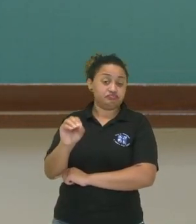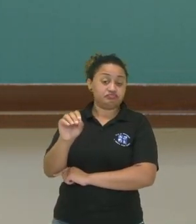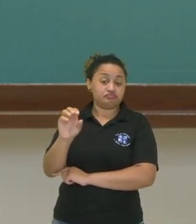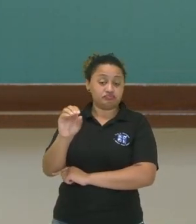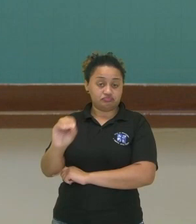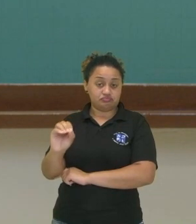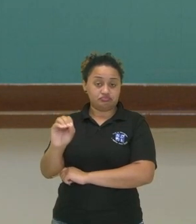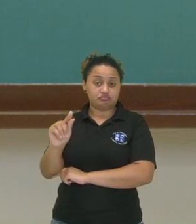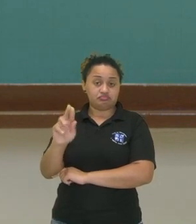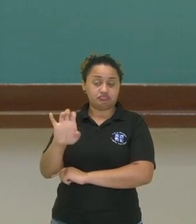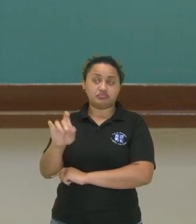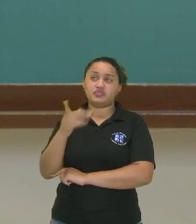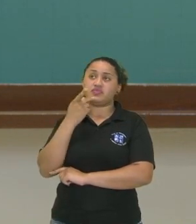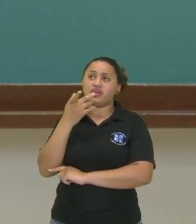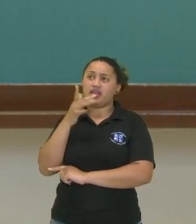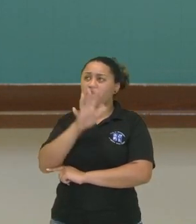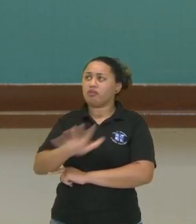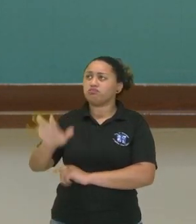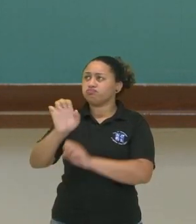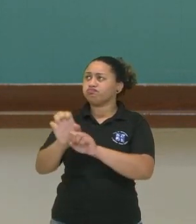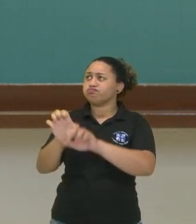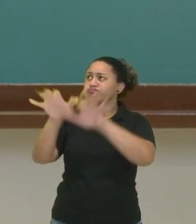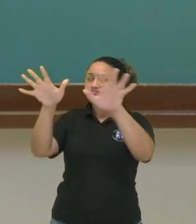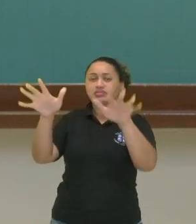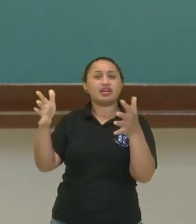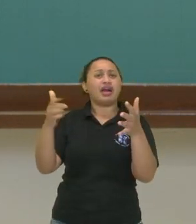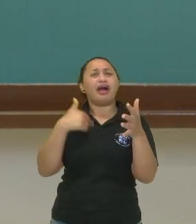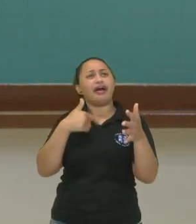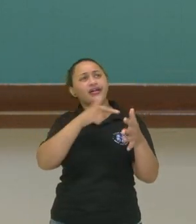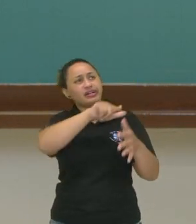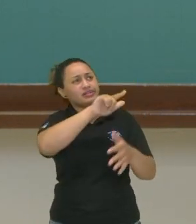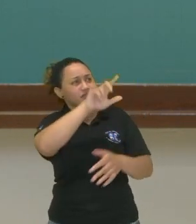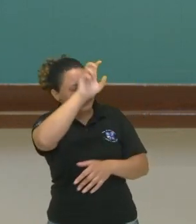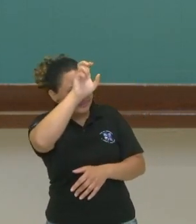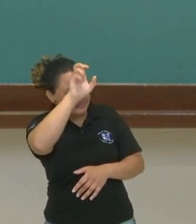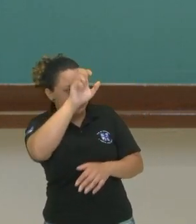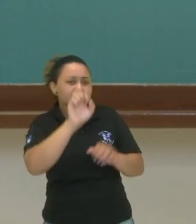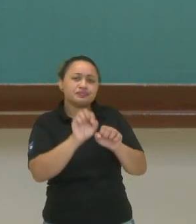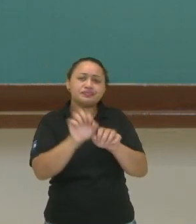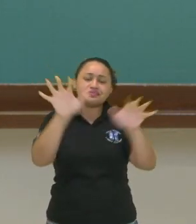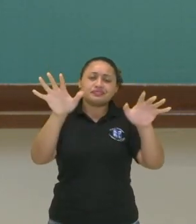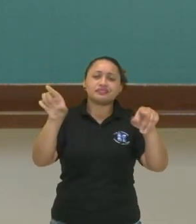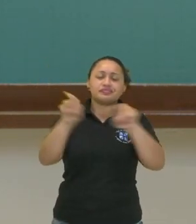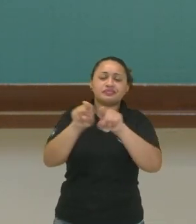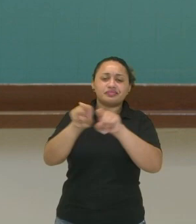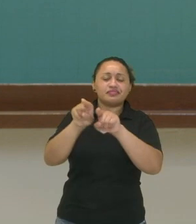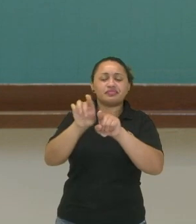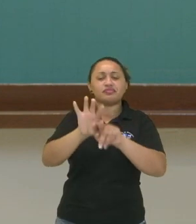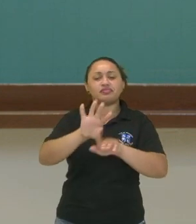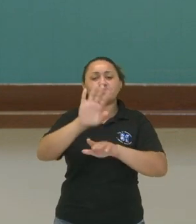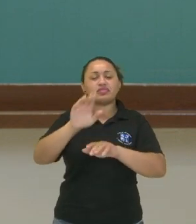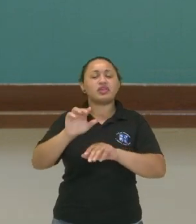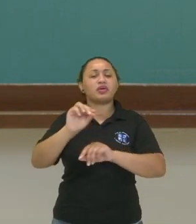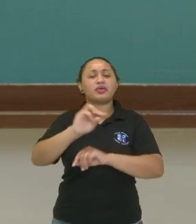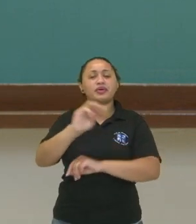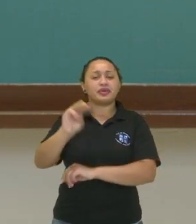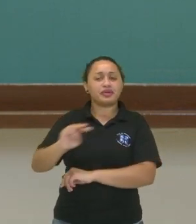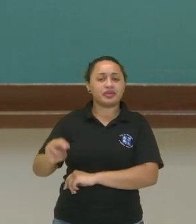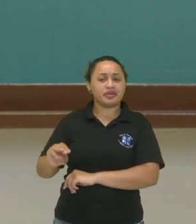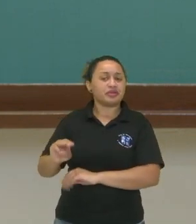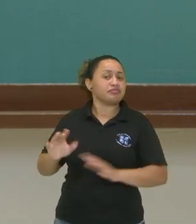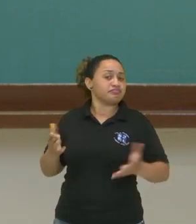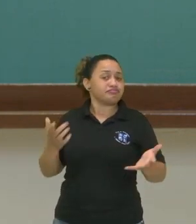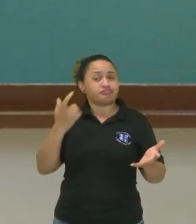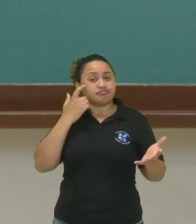toda a região da Pérsia. Ah, tá muito pouco, vamos para o Egito, vamos dominar também a Mesopotâmia. Pô, imagine